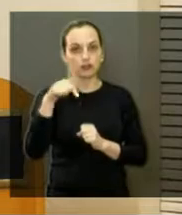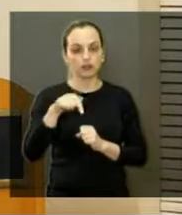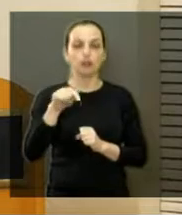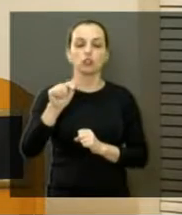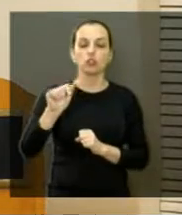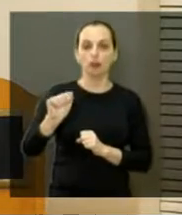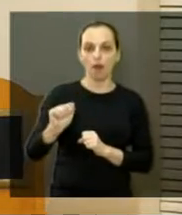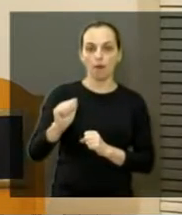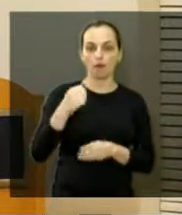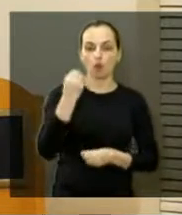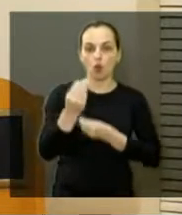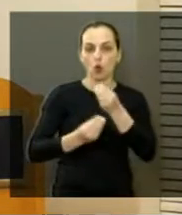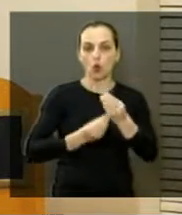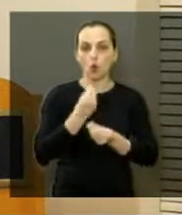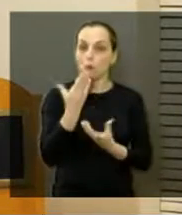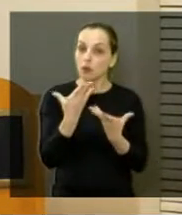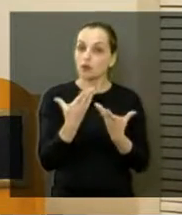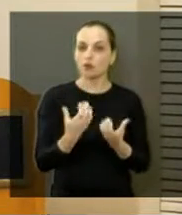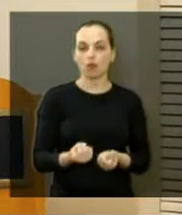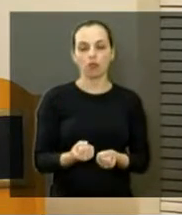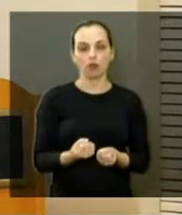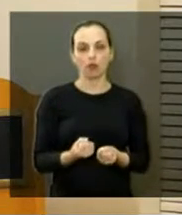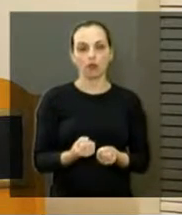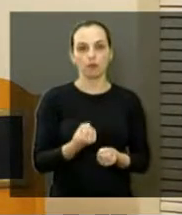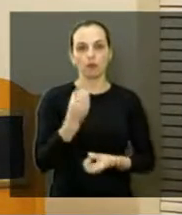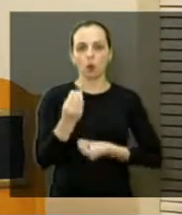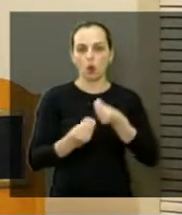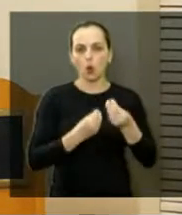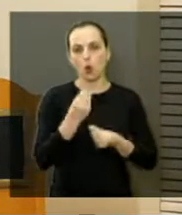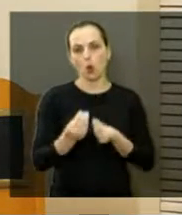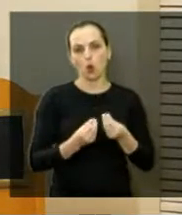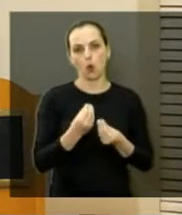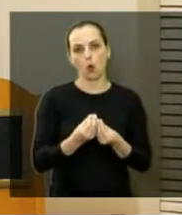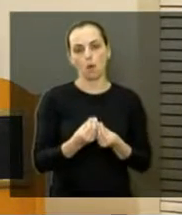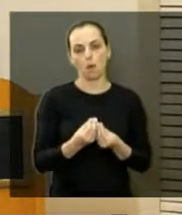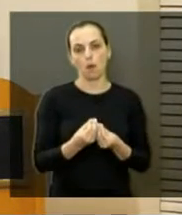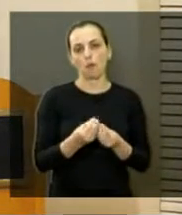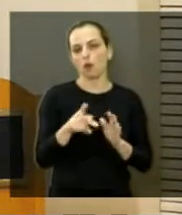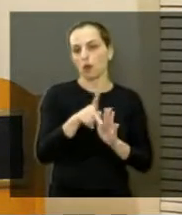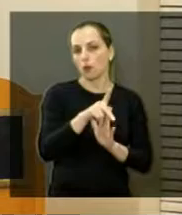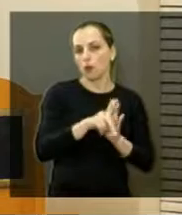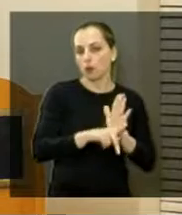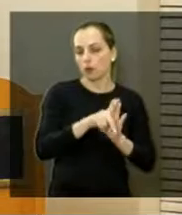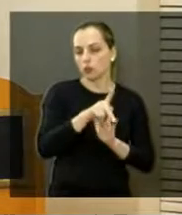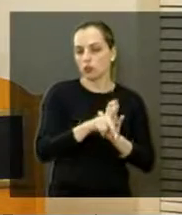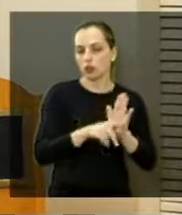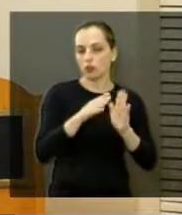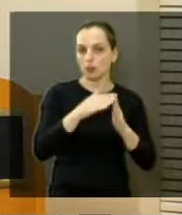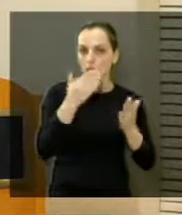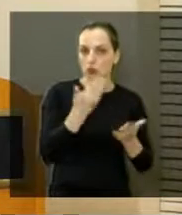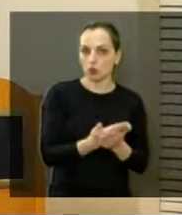uma situação dessa? Como é que nós ficamos? Está vindo um projeto para as escolas aí?